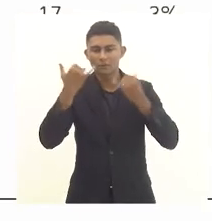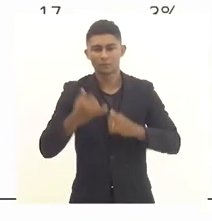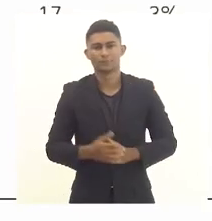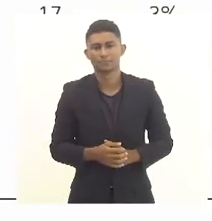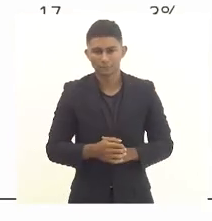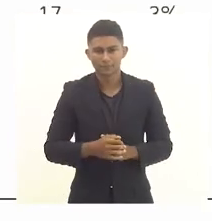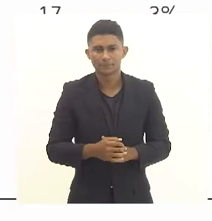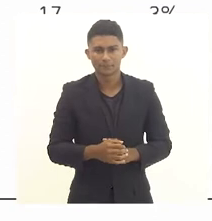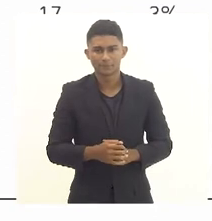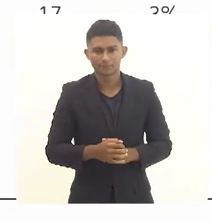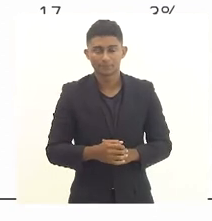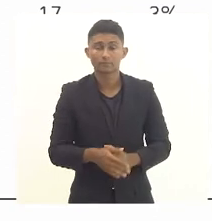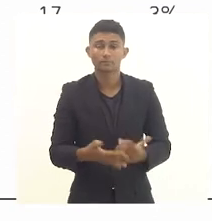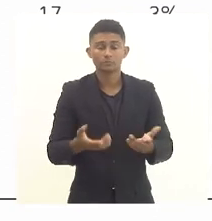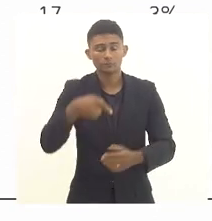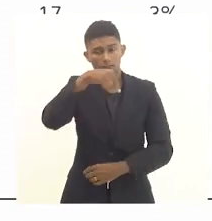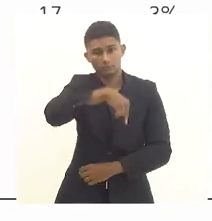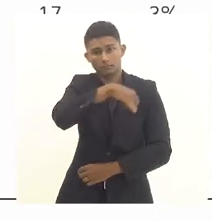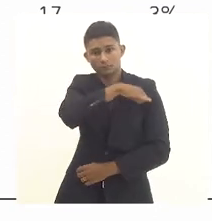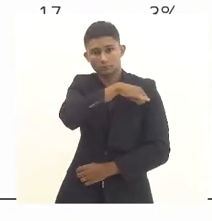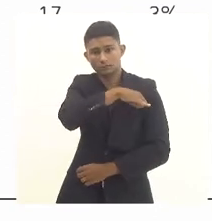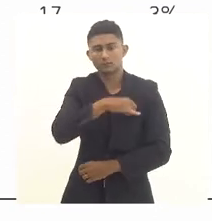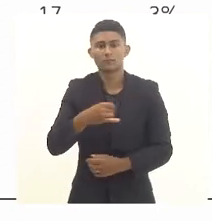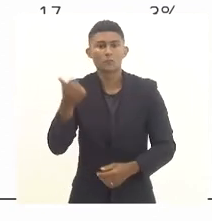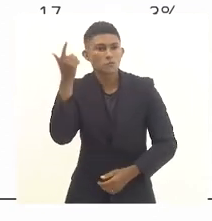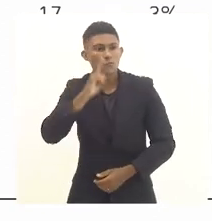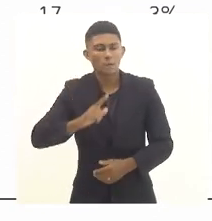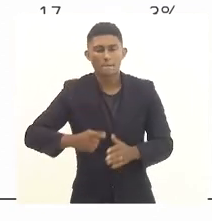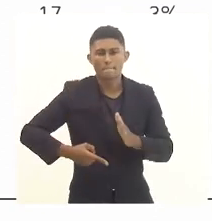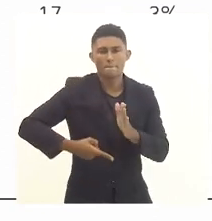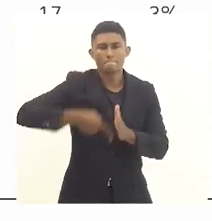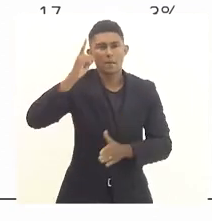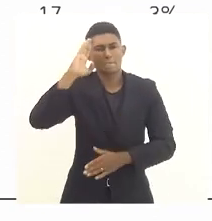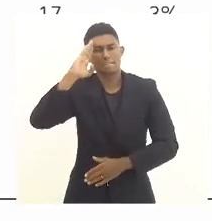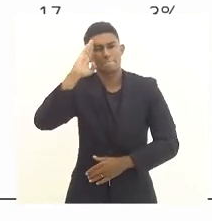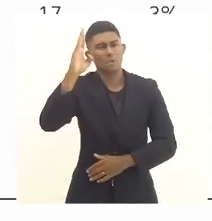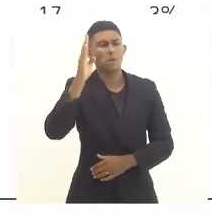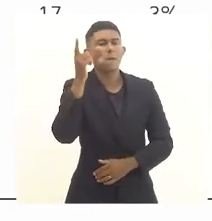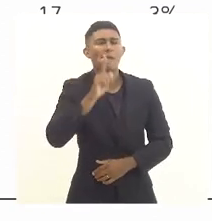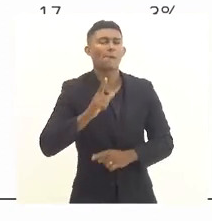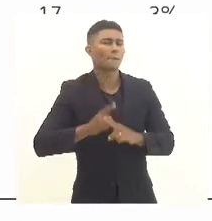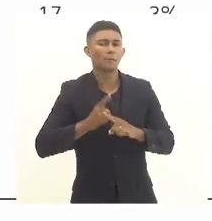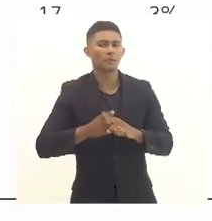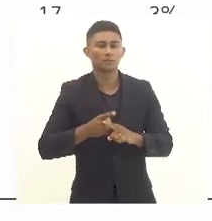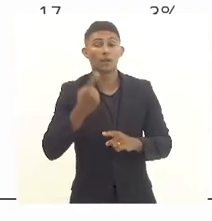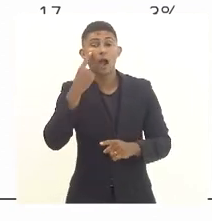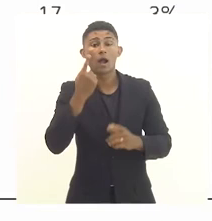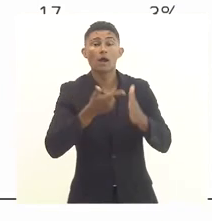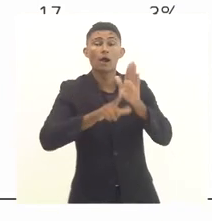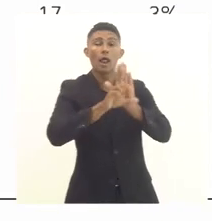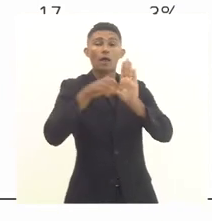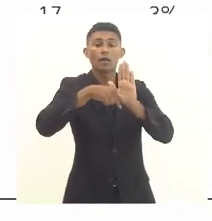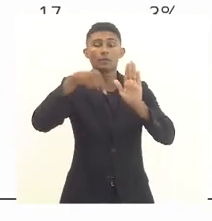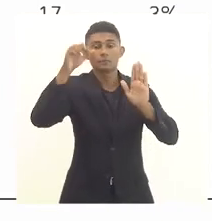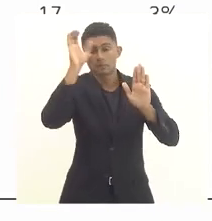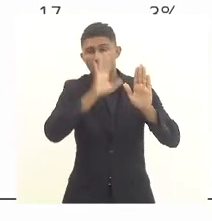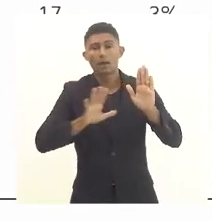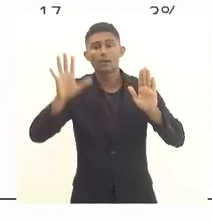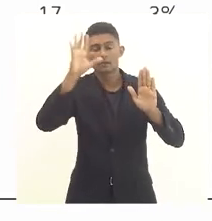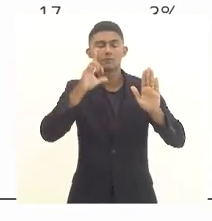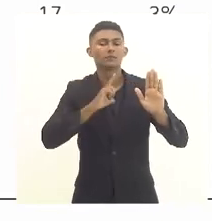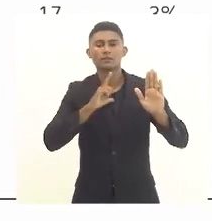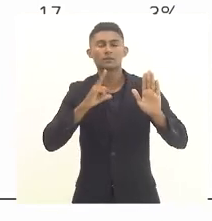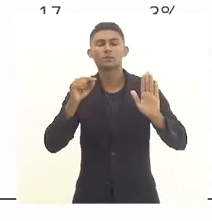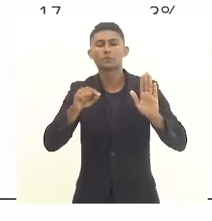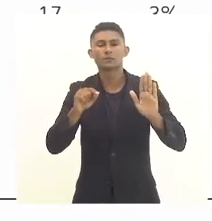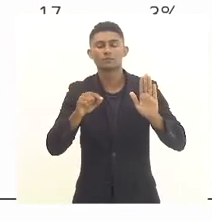trouxe para o Rio de Janeiro sair na frente? Esse é um panorama do número de leis que já foram aprovados no Brasil, e quando a gente olha, o Estado do